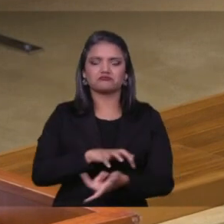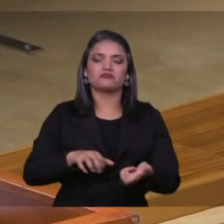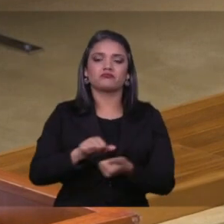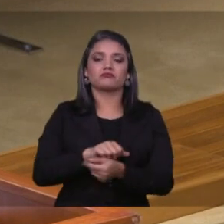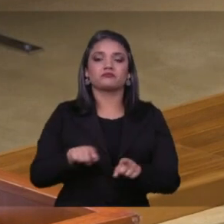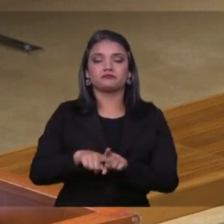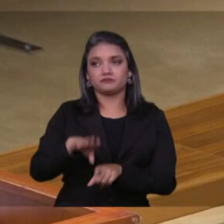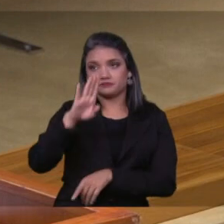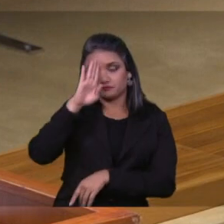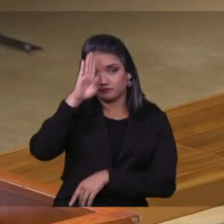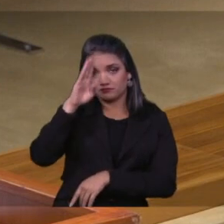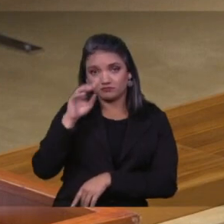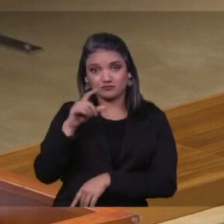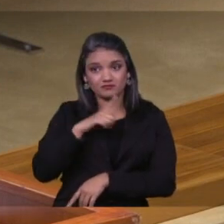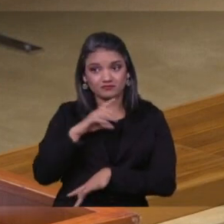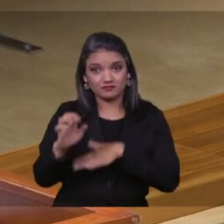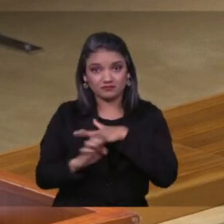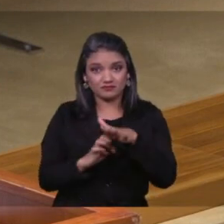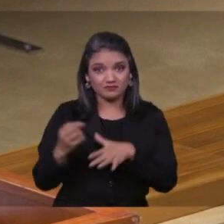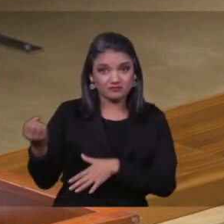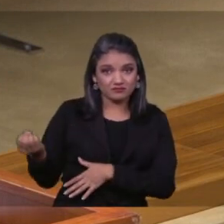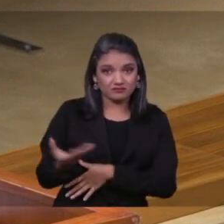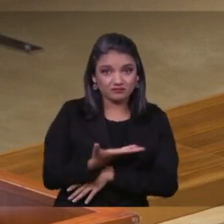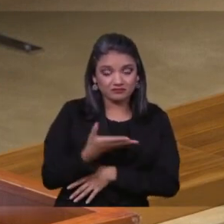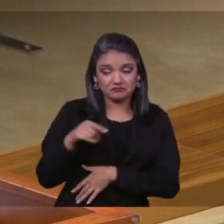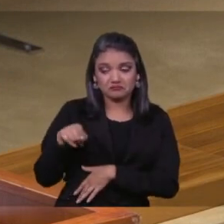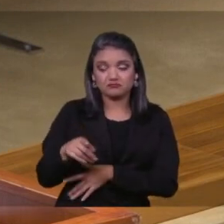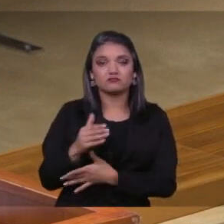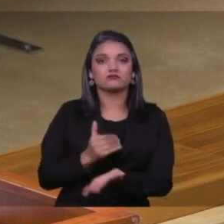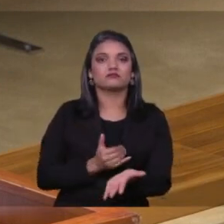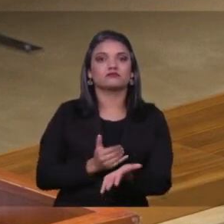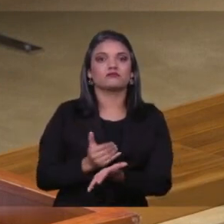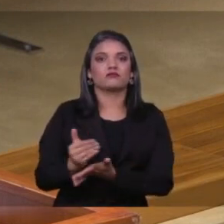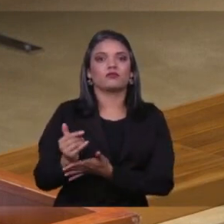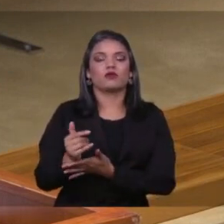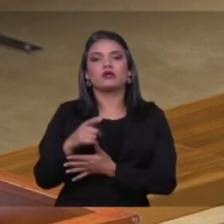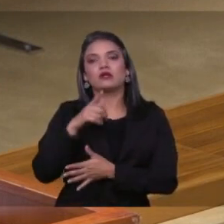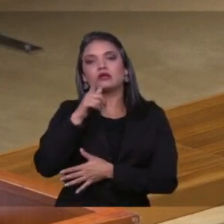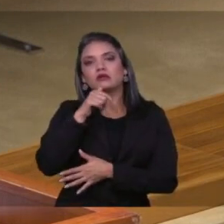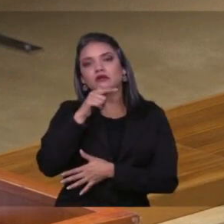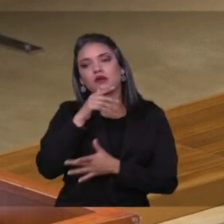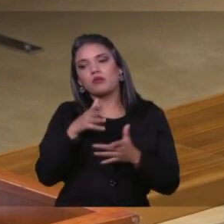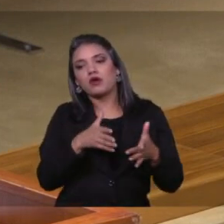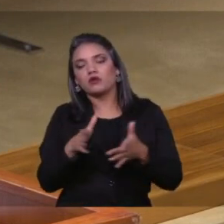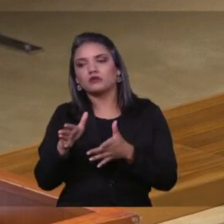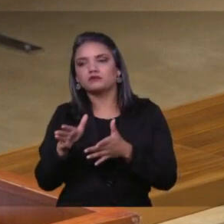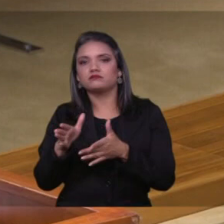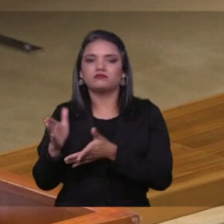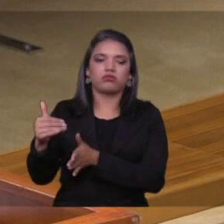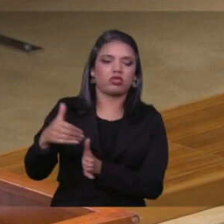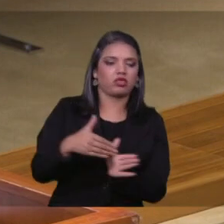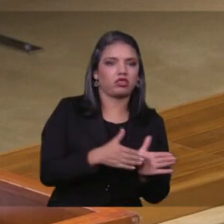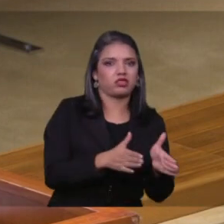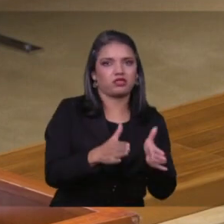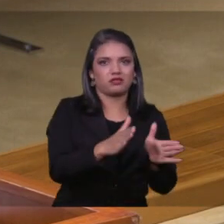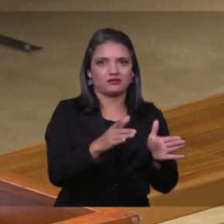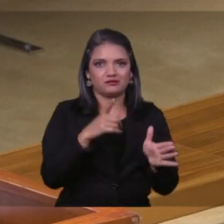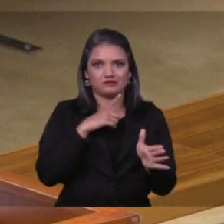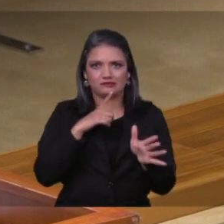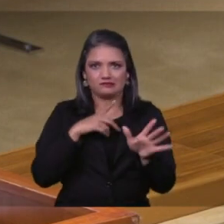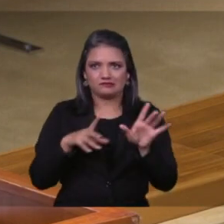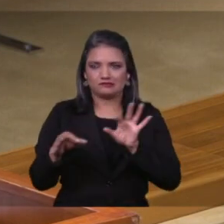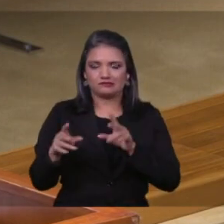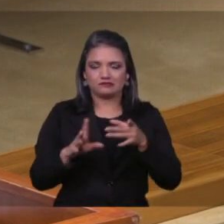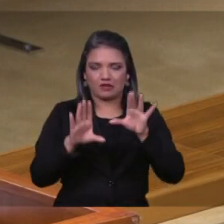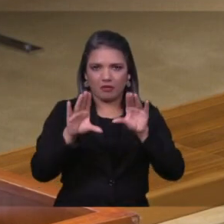a novos empreendimentos que interfiram ou alterem o fluxo das na águas. Na pauta, julgamento conjunto, a DPF 743, 746